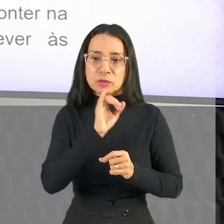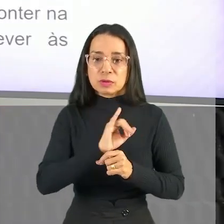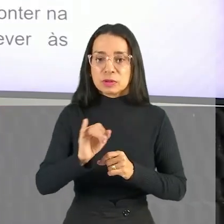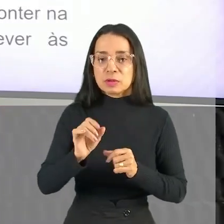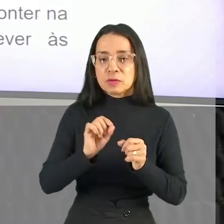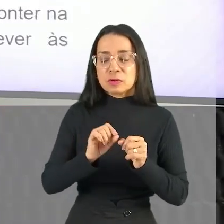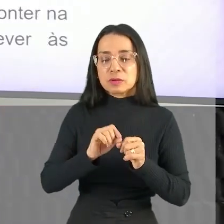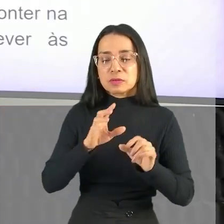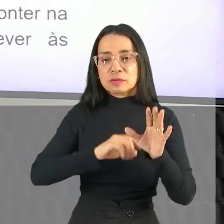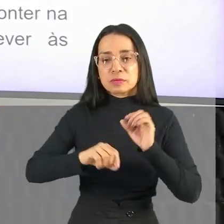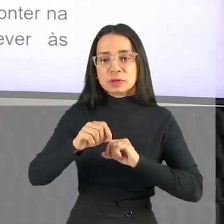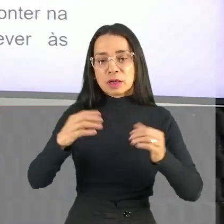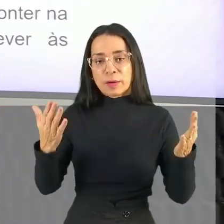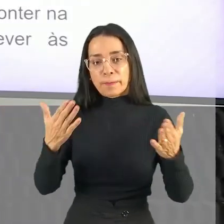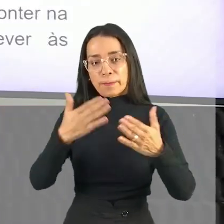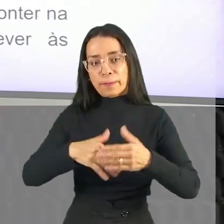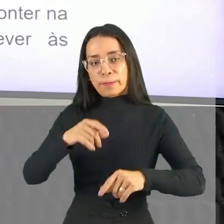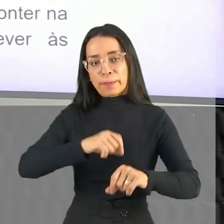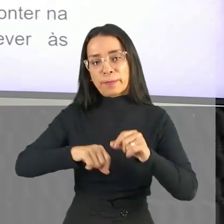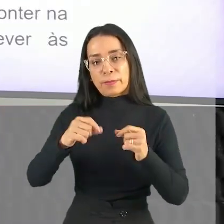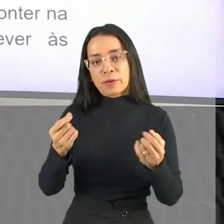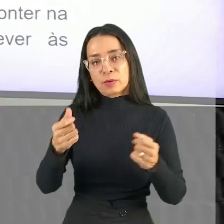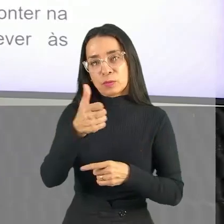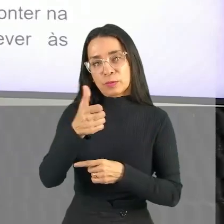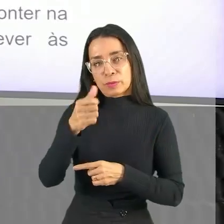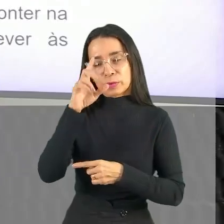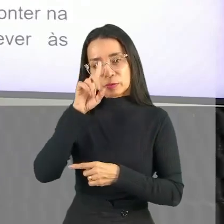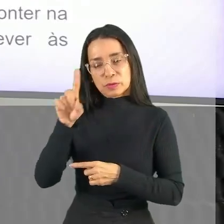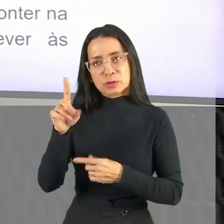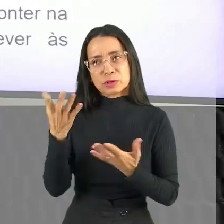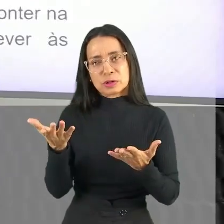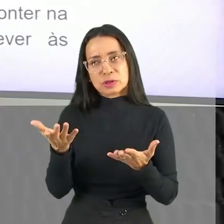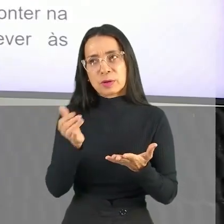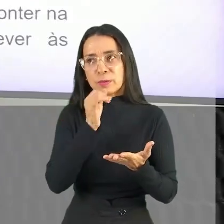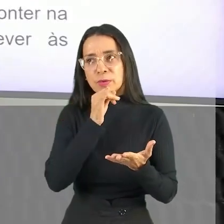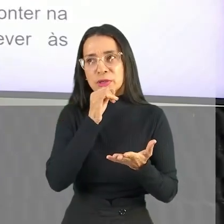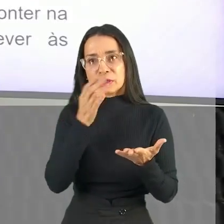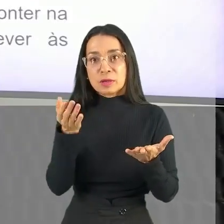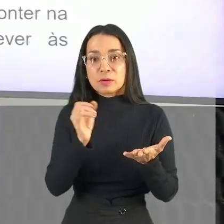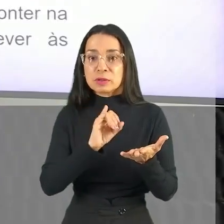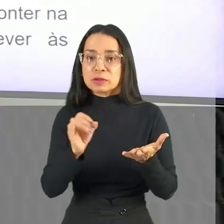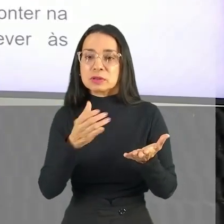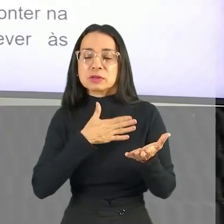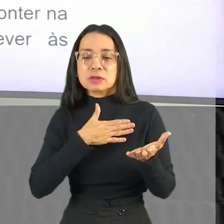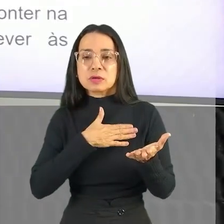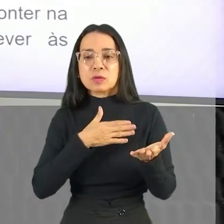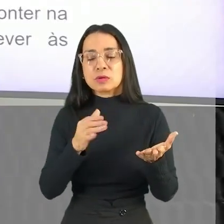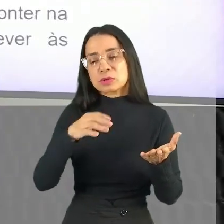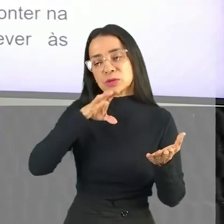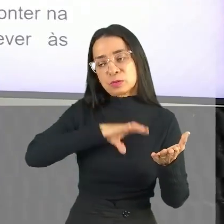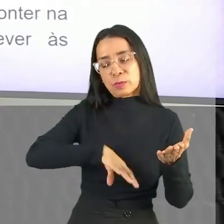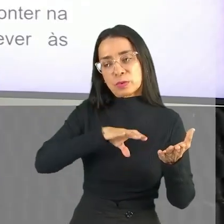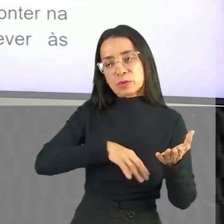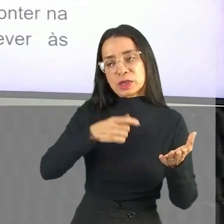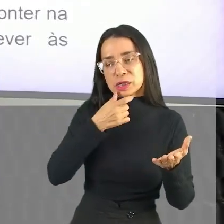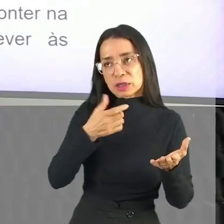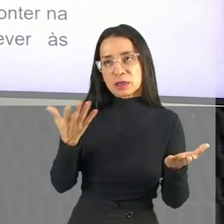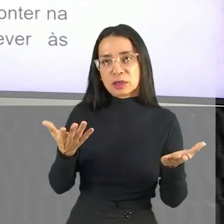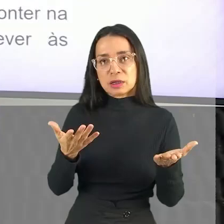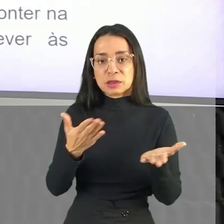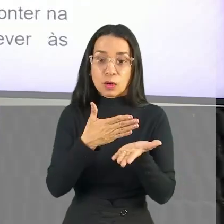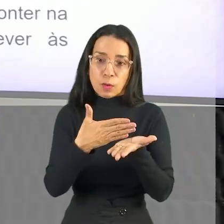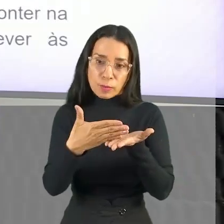eu gosto mais de português e de inglês, então eu começaria respondendo as questões de português. E uma dica